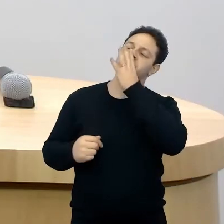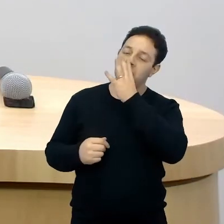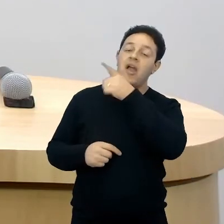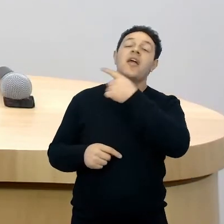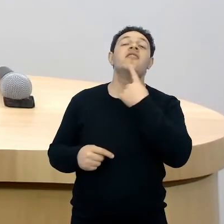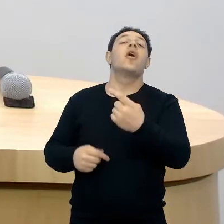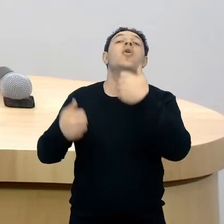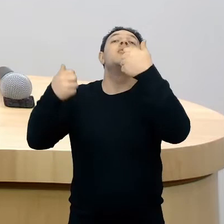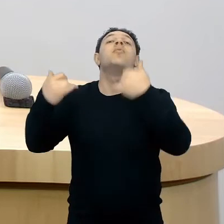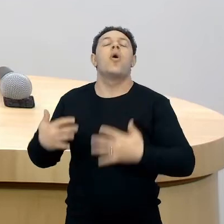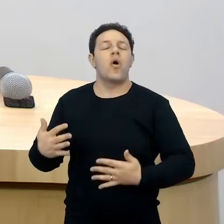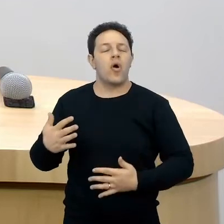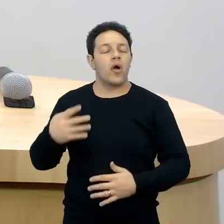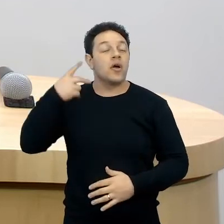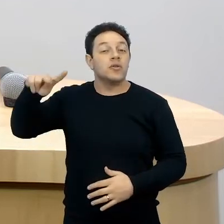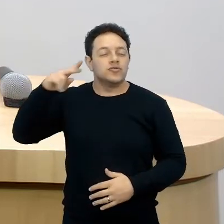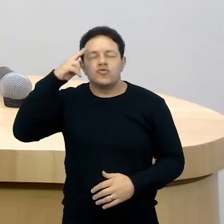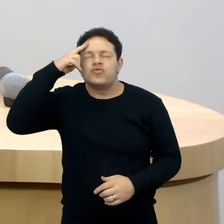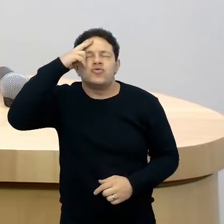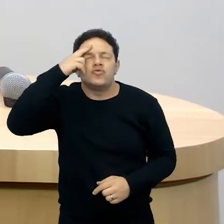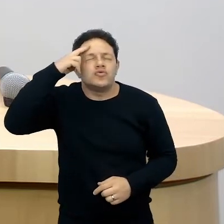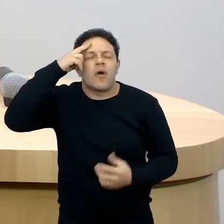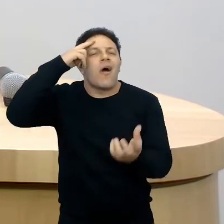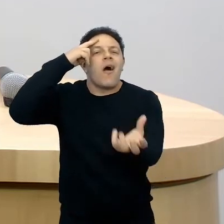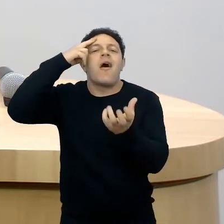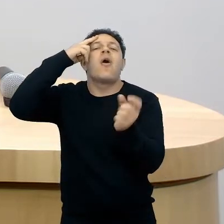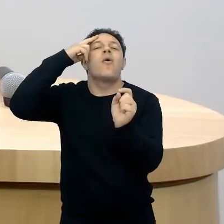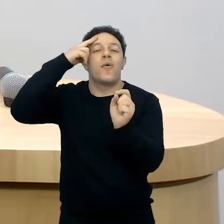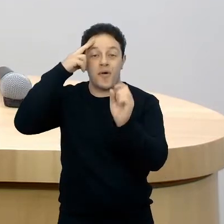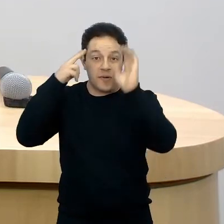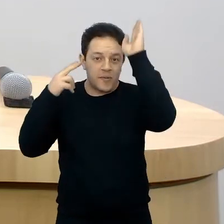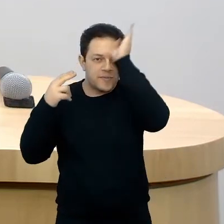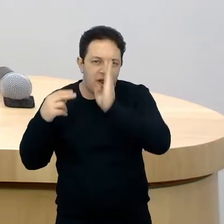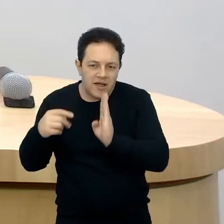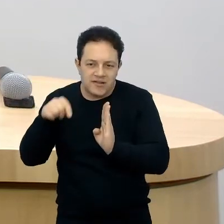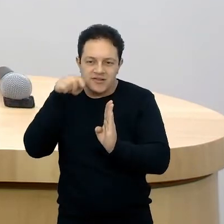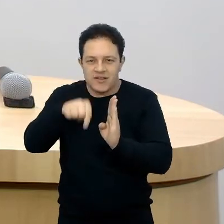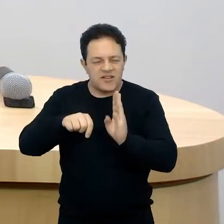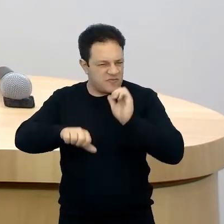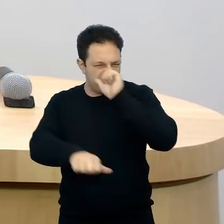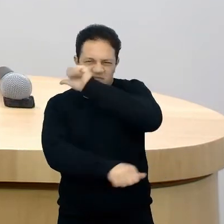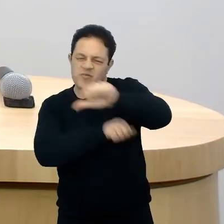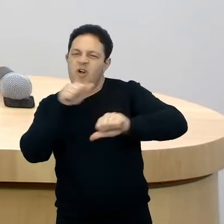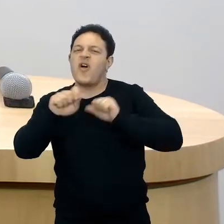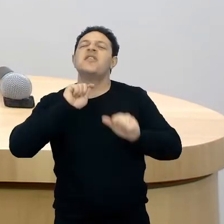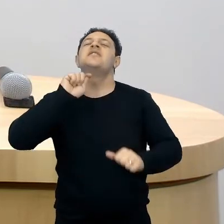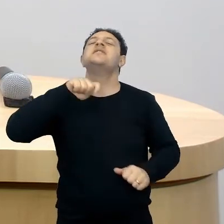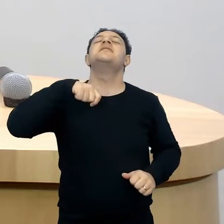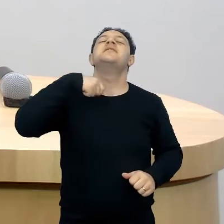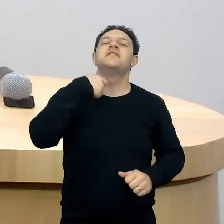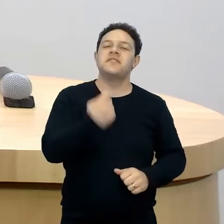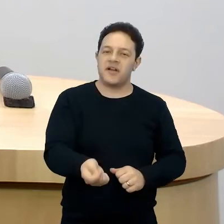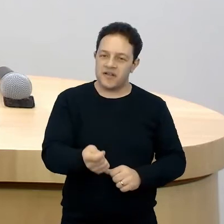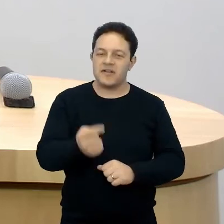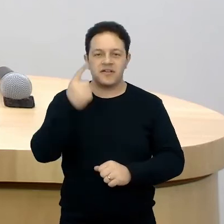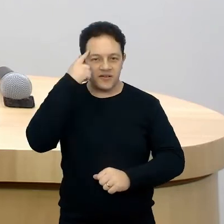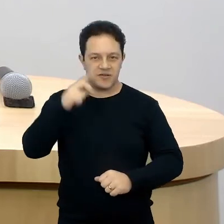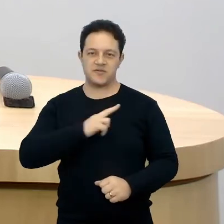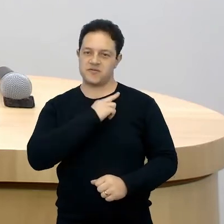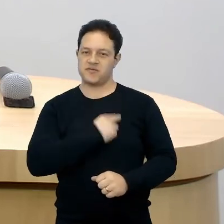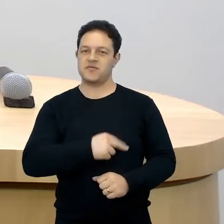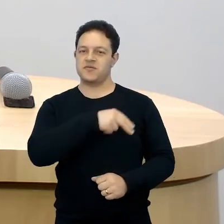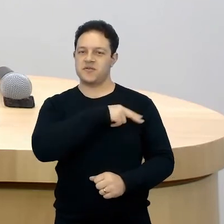que o sonho dele era transformar o Brasil numa Suécia tropical. A gente